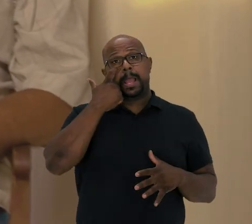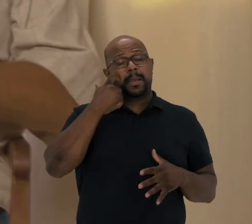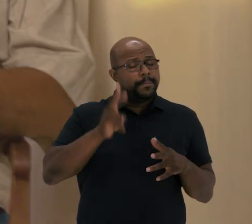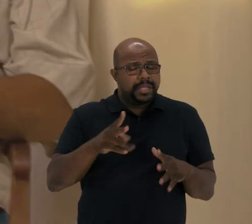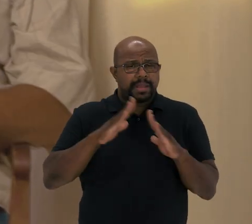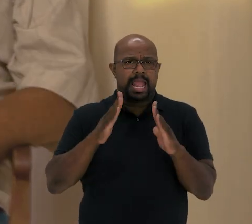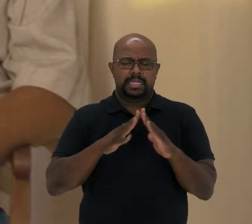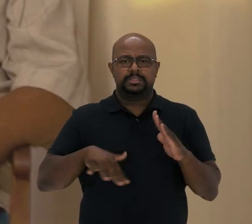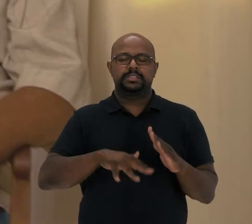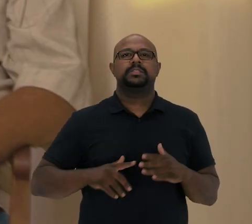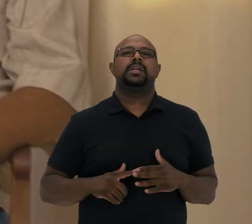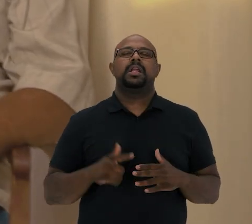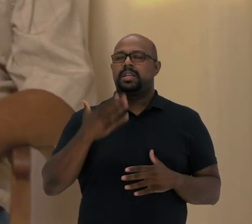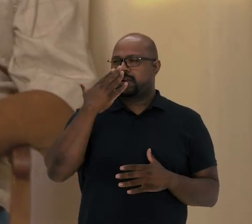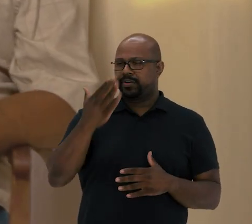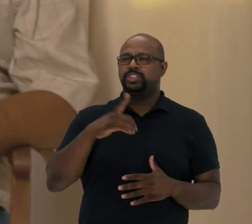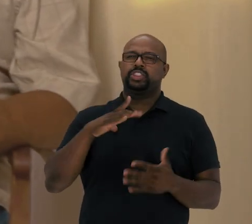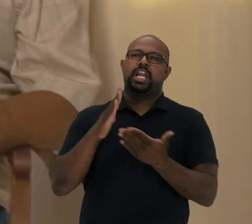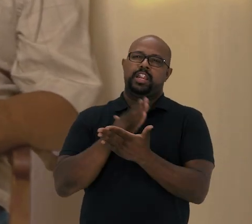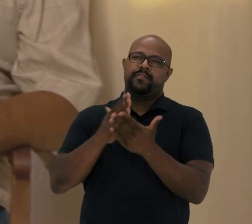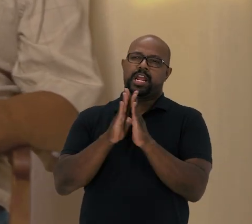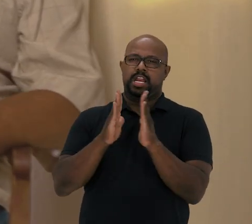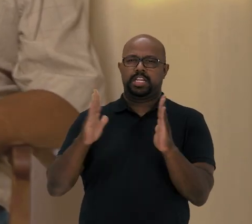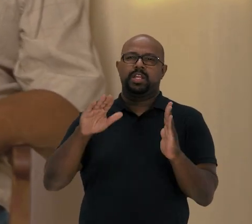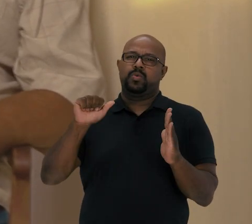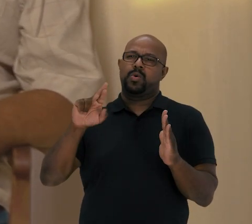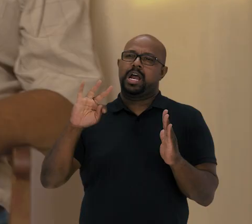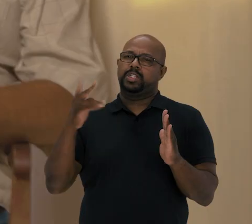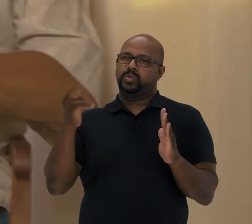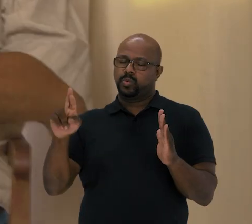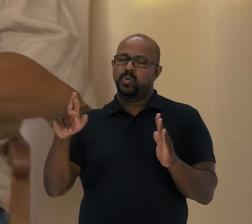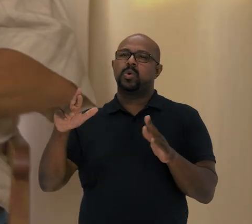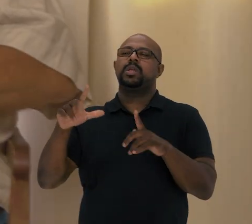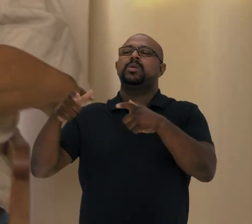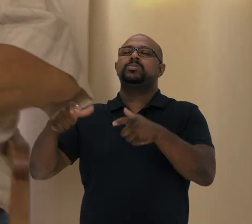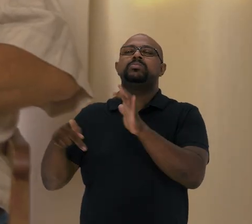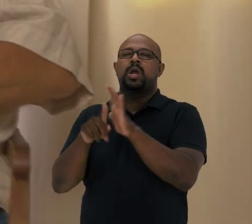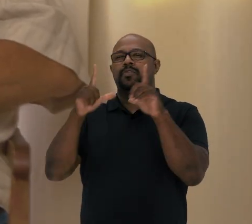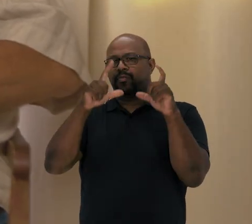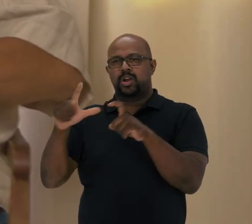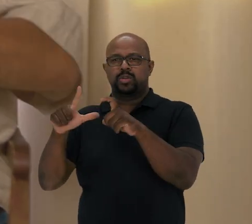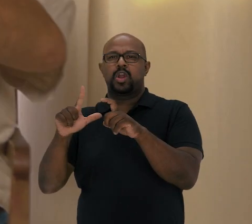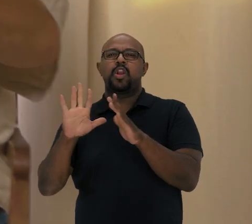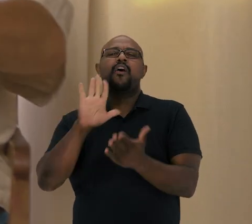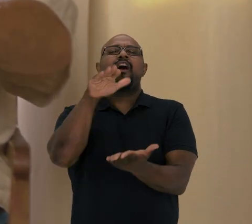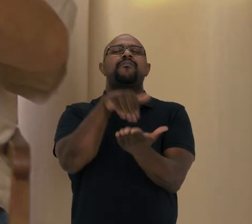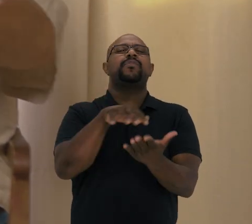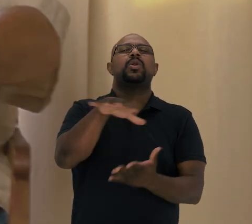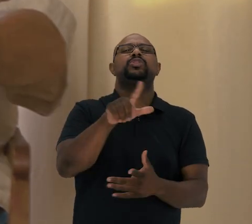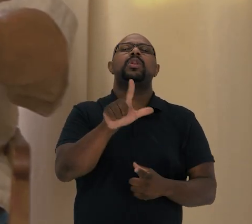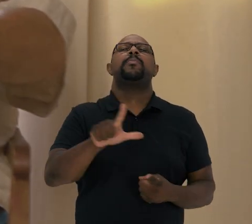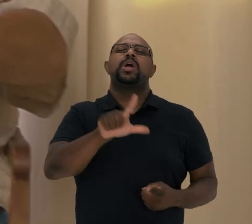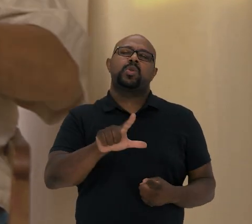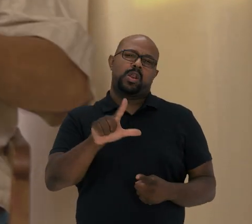terreno, na mesma casa. Ali na frente tinha a livraria do Arthur e o estúdio fotográfico. E no fundo tinha o